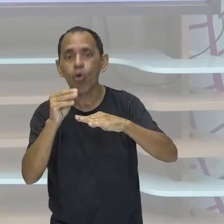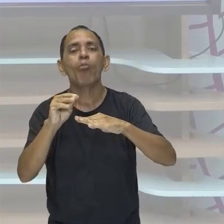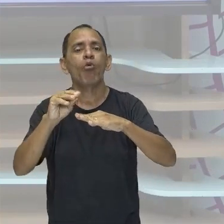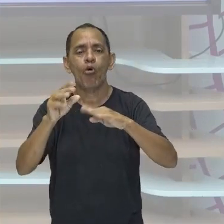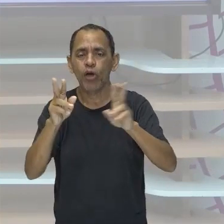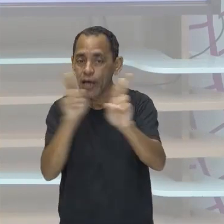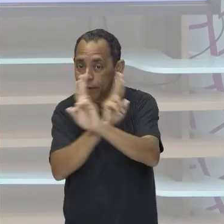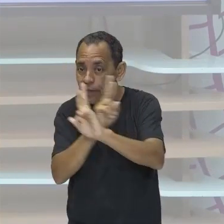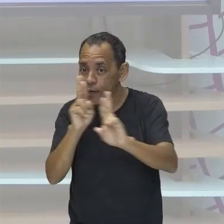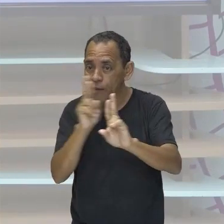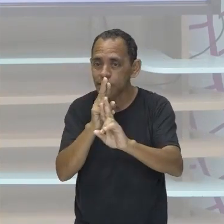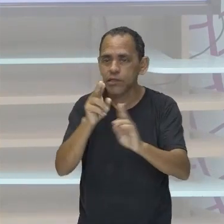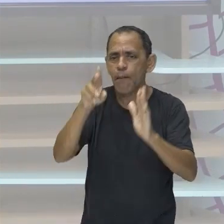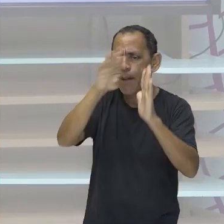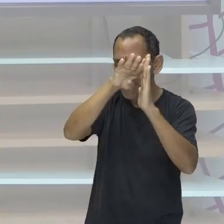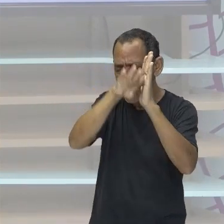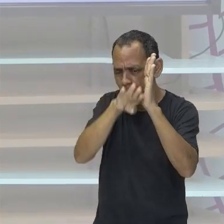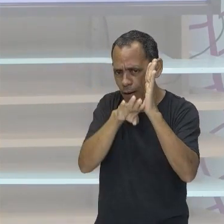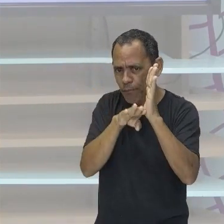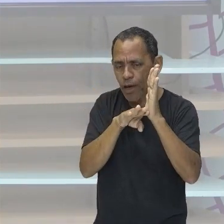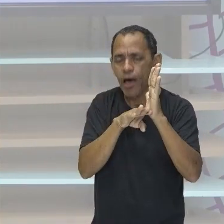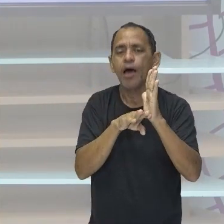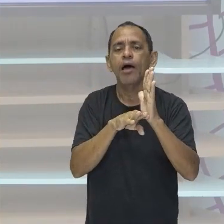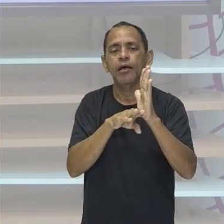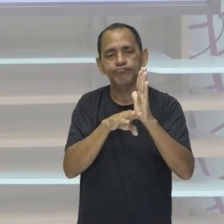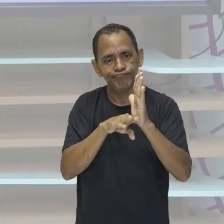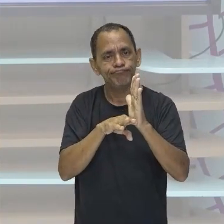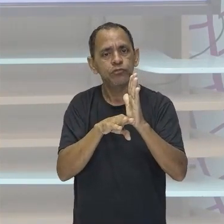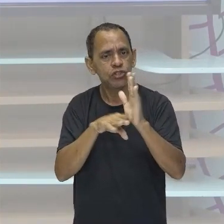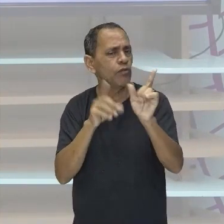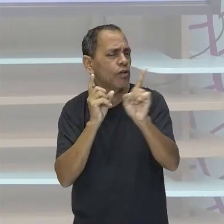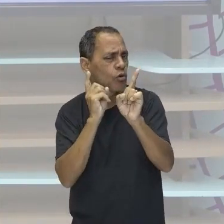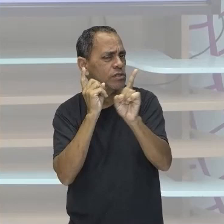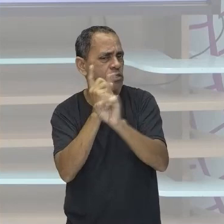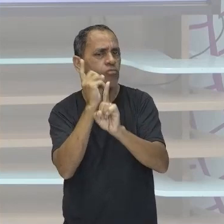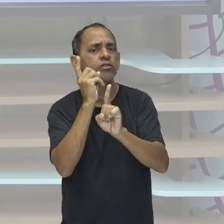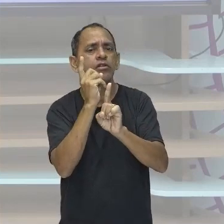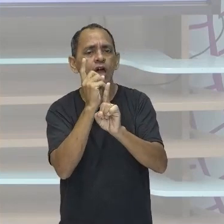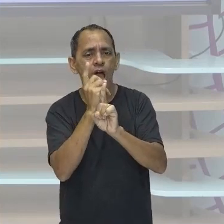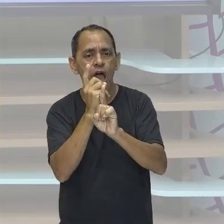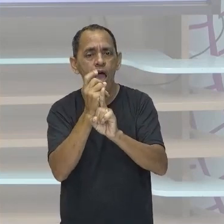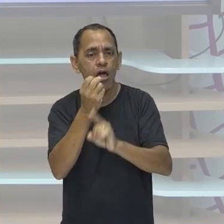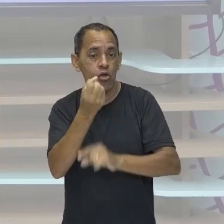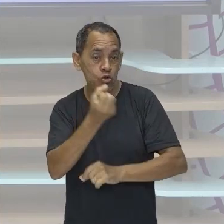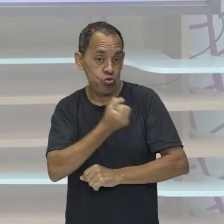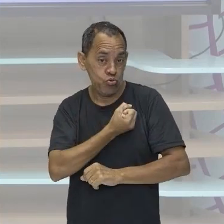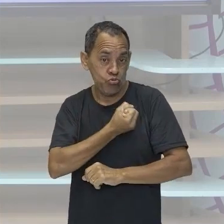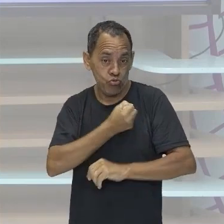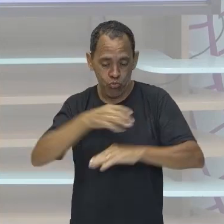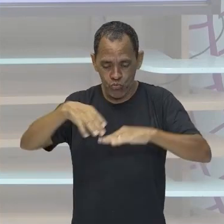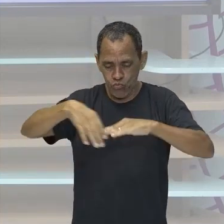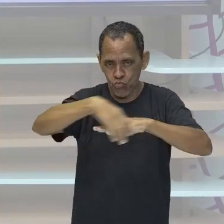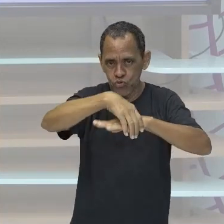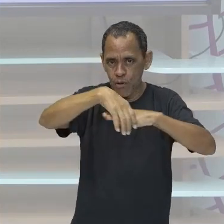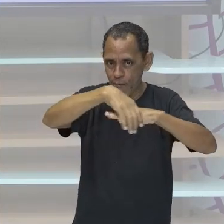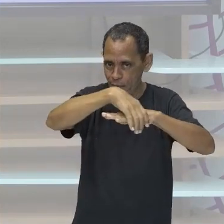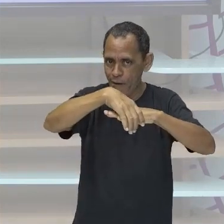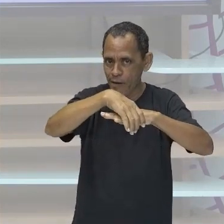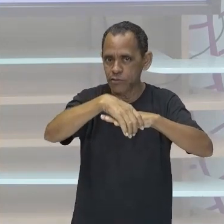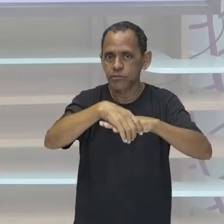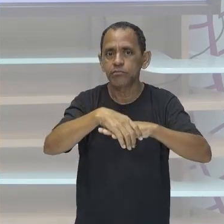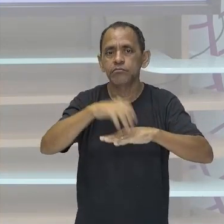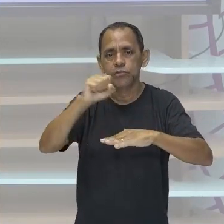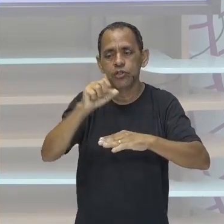você descubra o tamanho do número do seu sapato. Não esqueça de fazer isso. E